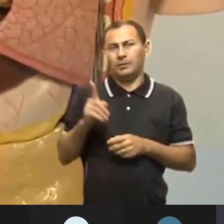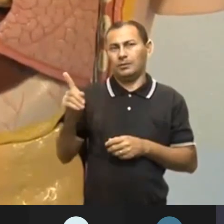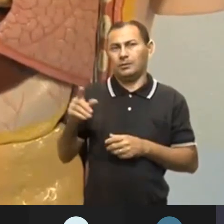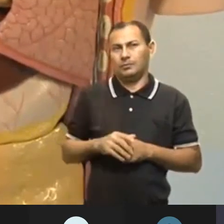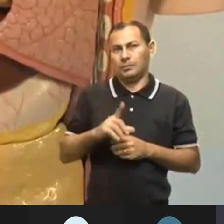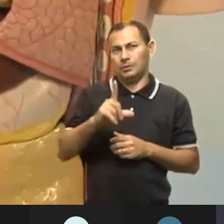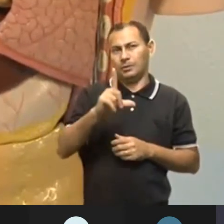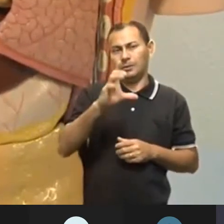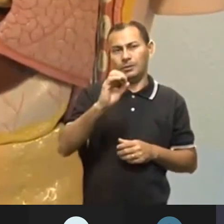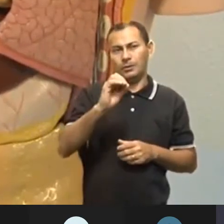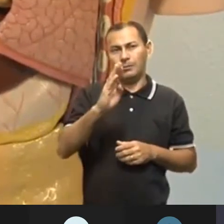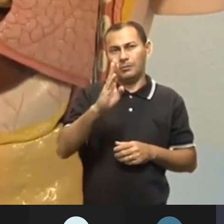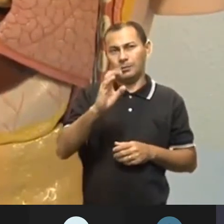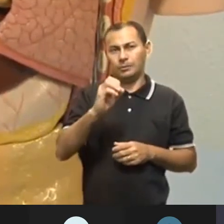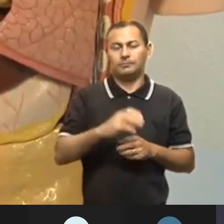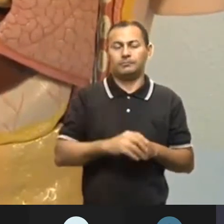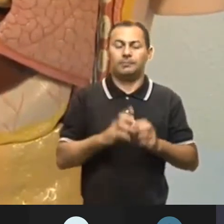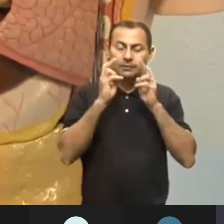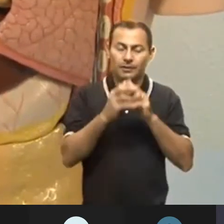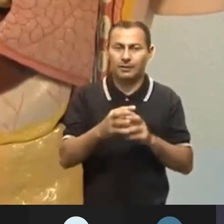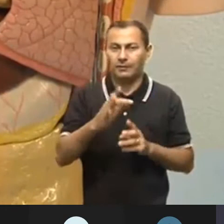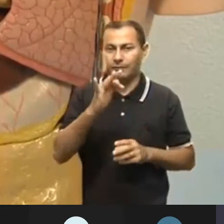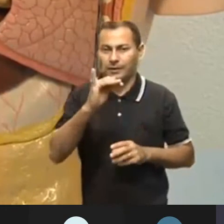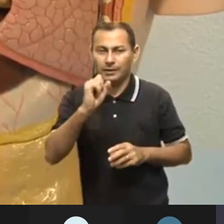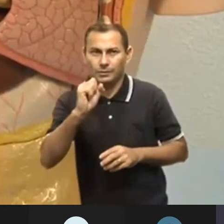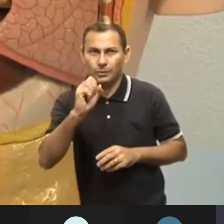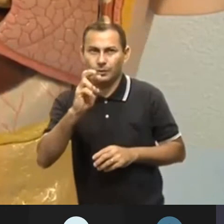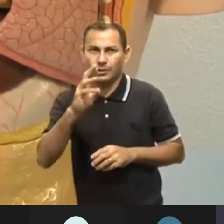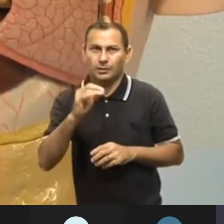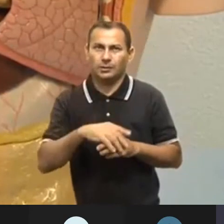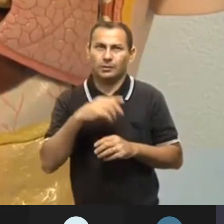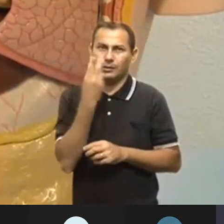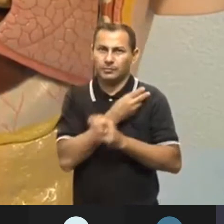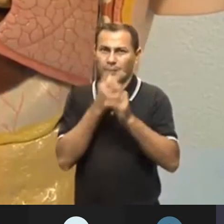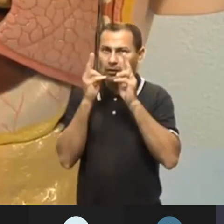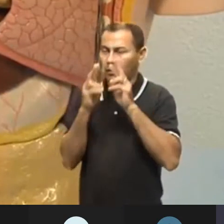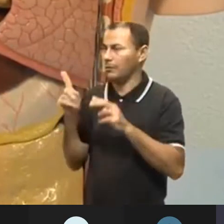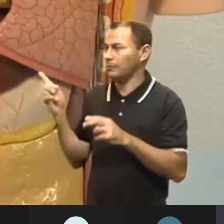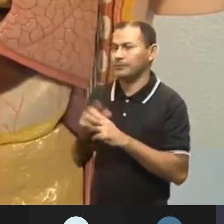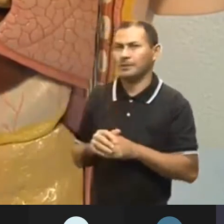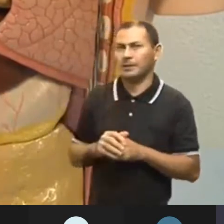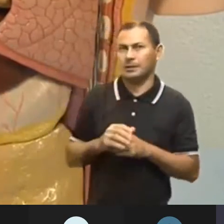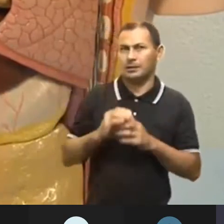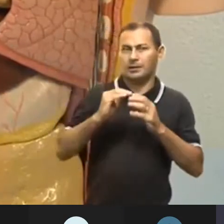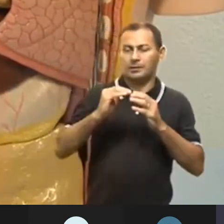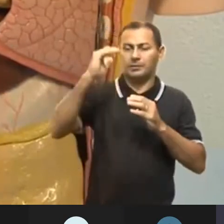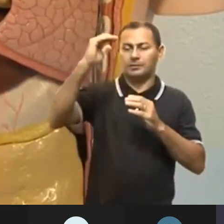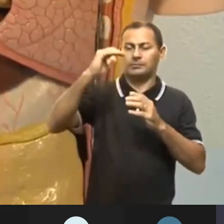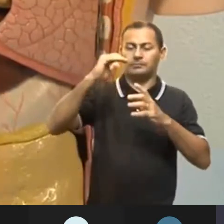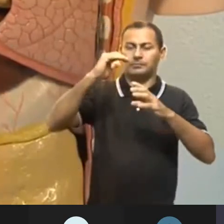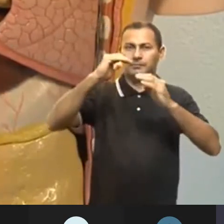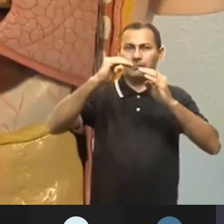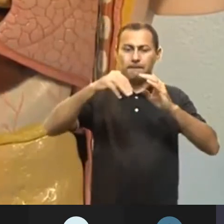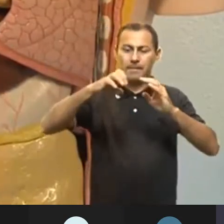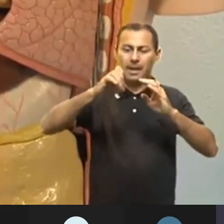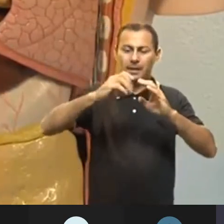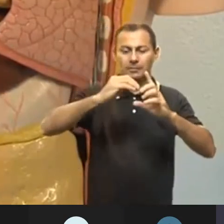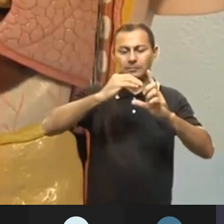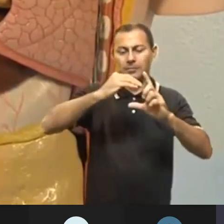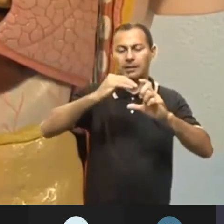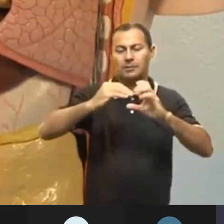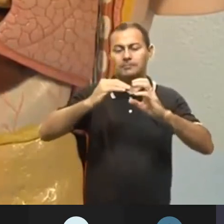né? Então, aí, os lobos que nós vimos e as fissuras que nós observamos. Lobo inferior, médio e